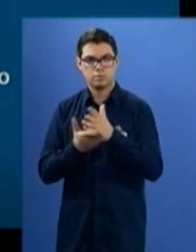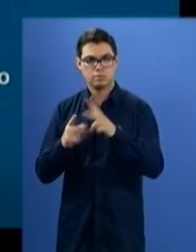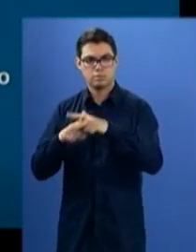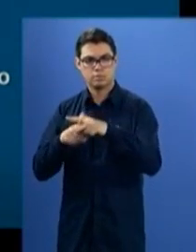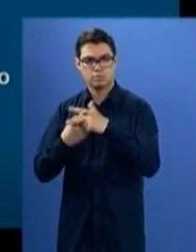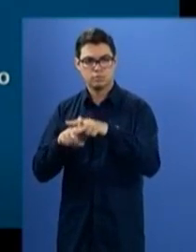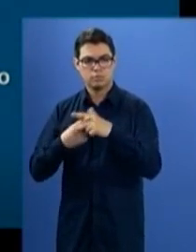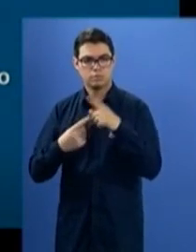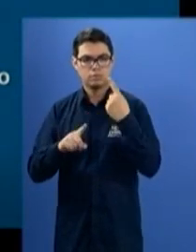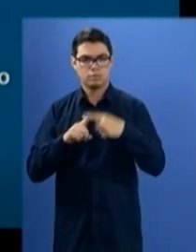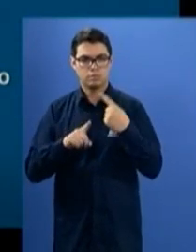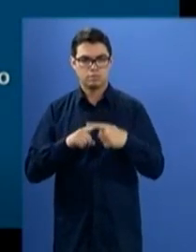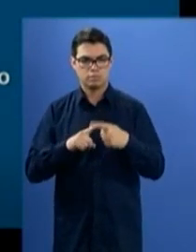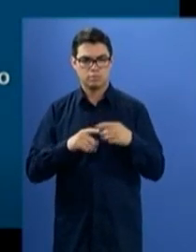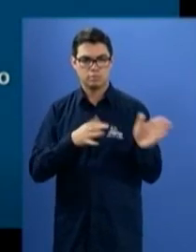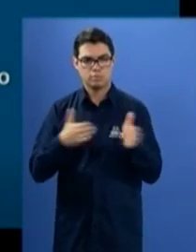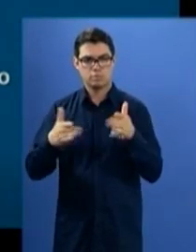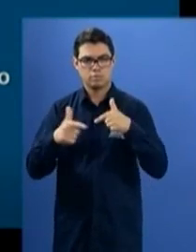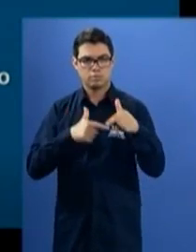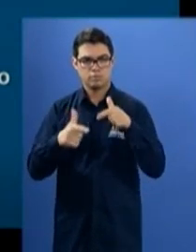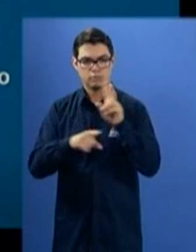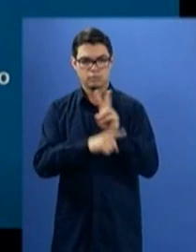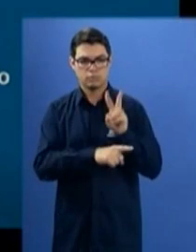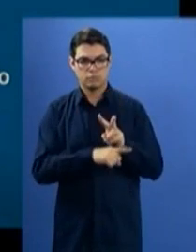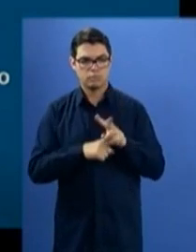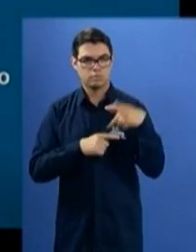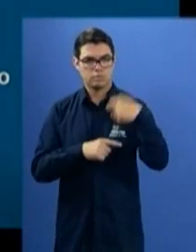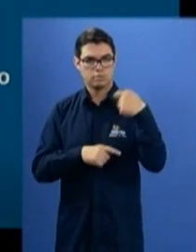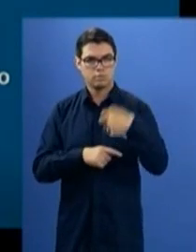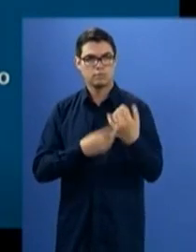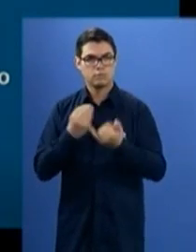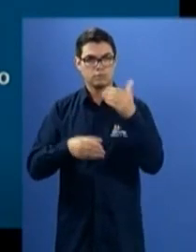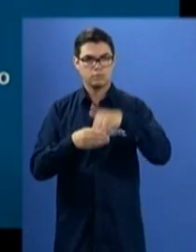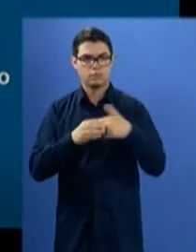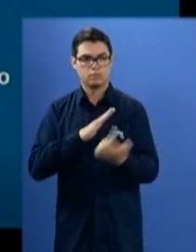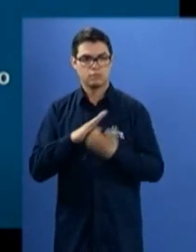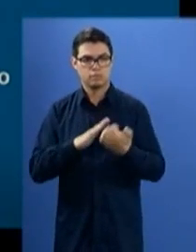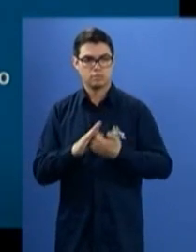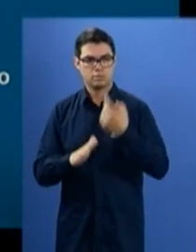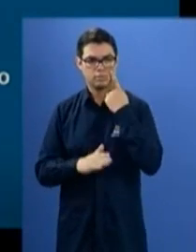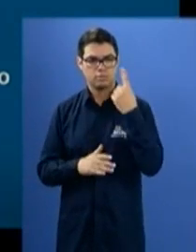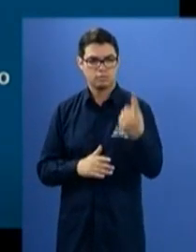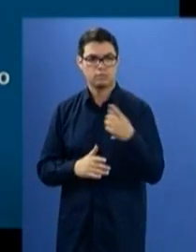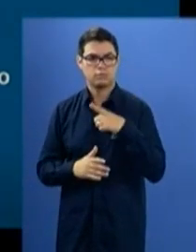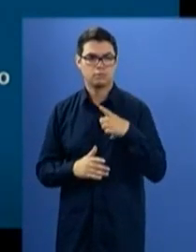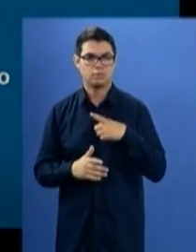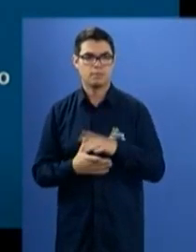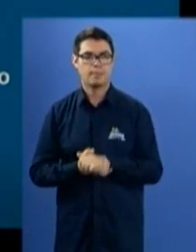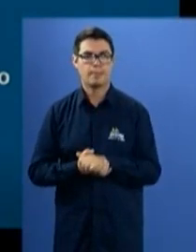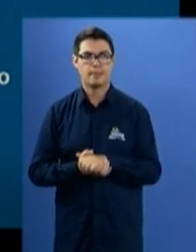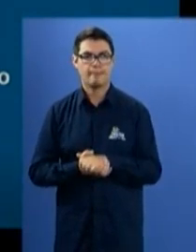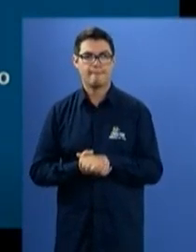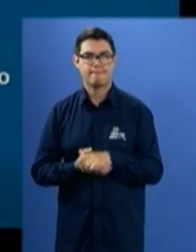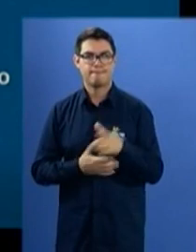que monitorar a produtividade dentro da empresa. Temos aí uma